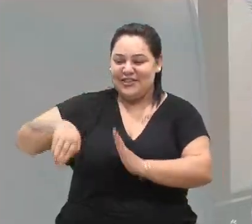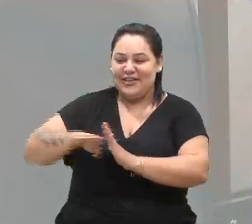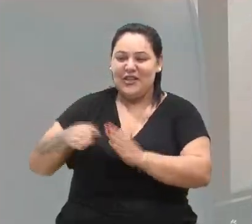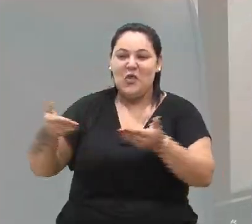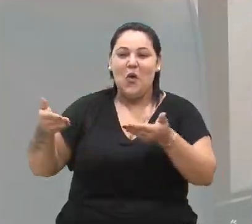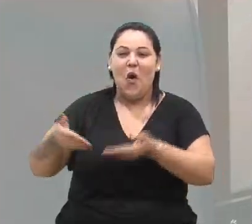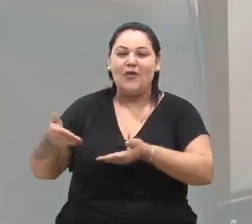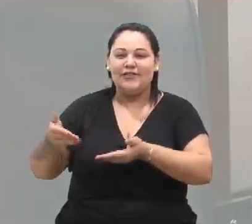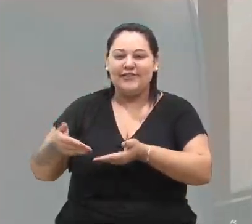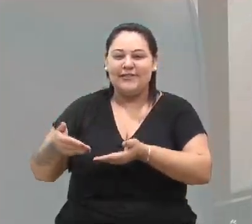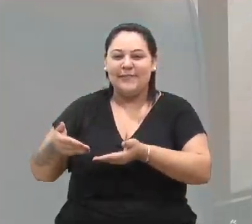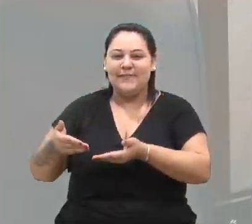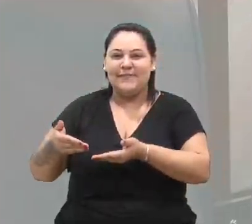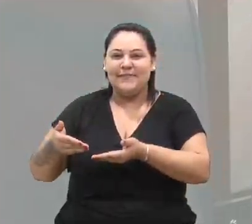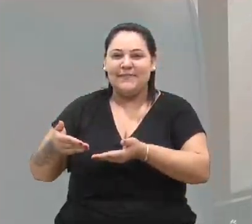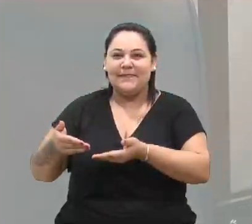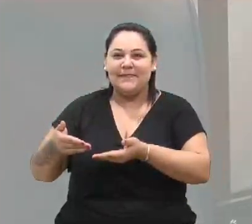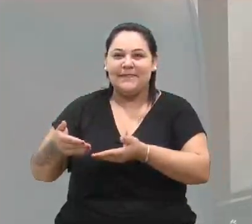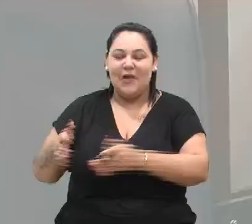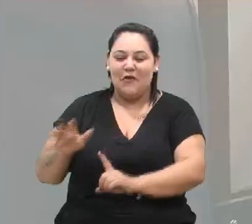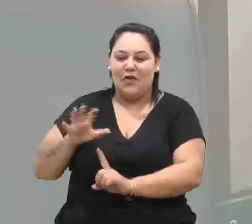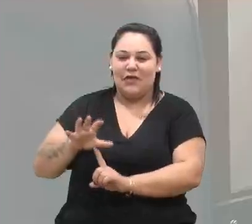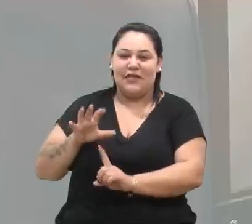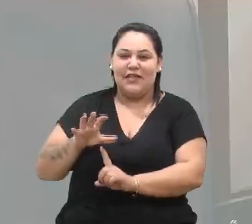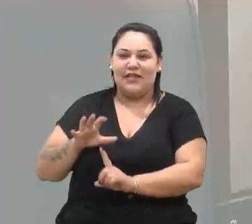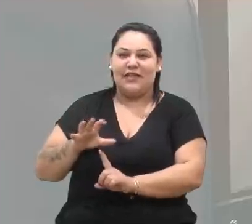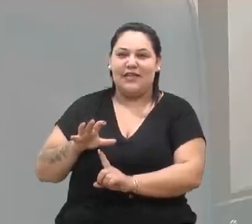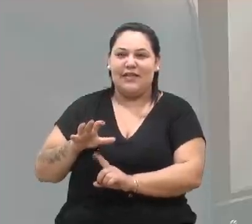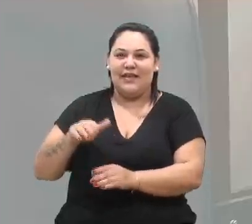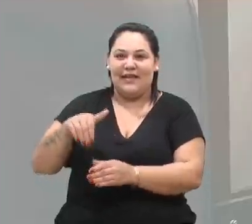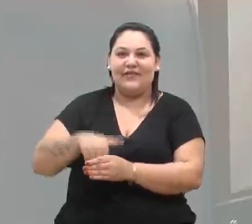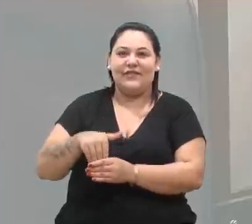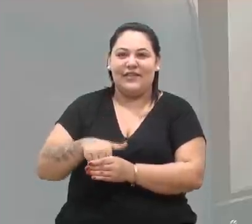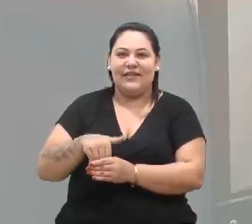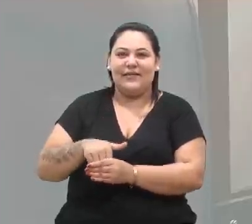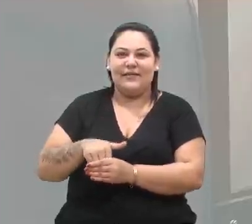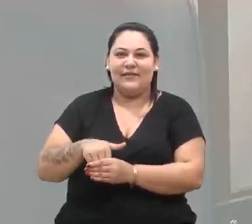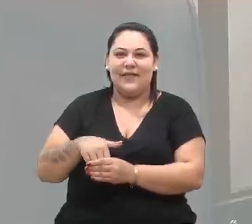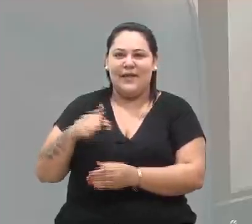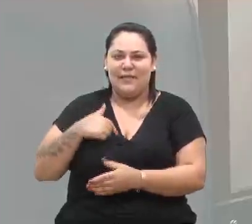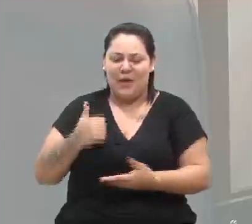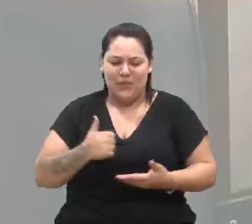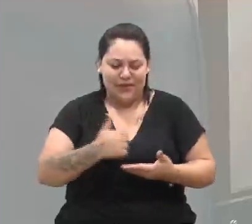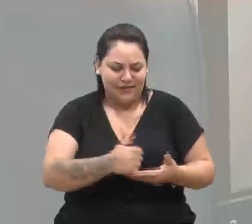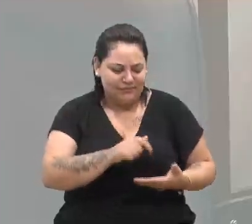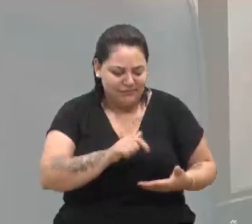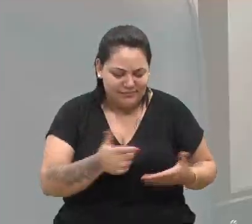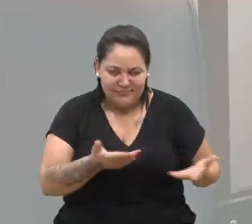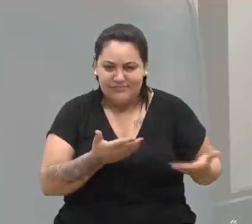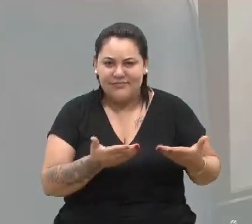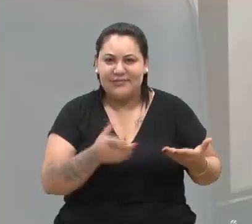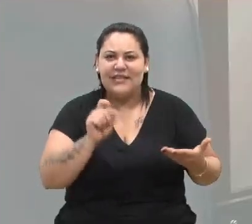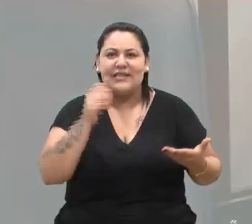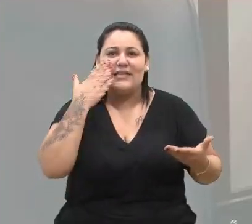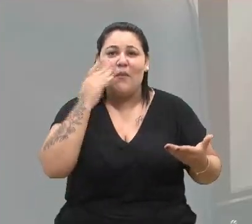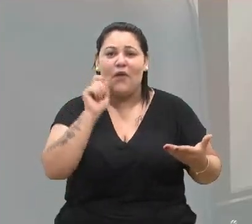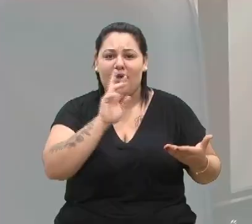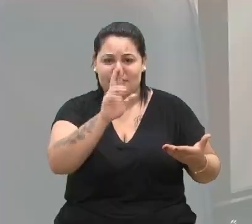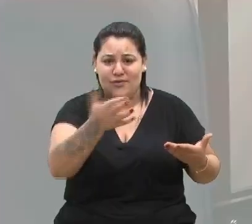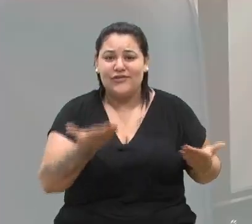hoje, está induzido a votar de acordo com... Enfim, me apoiei no... Sabe o que eu respondi,